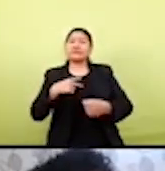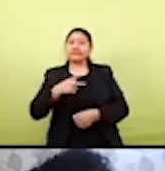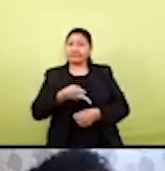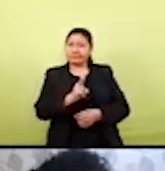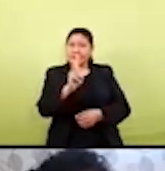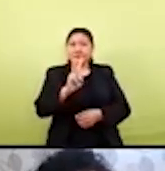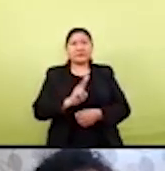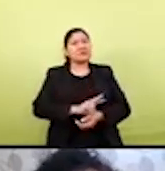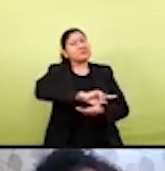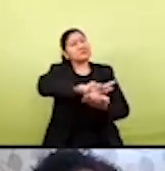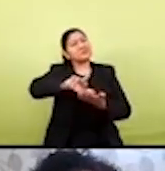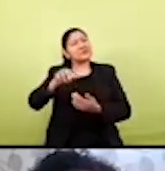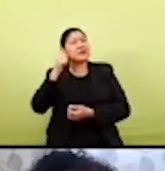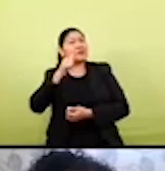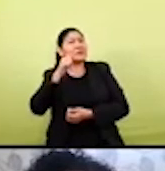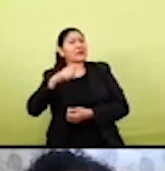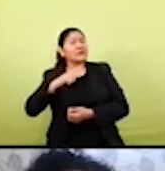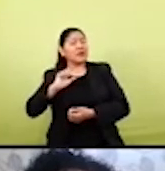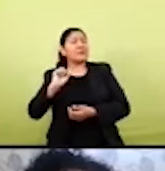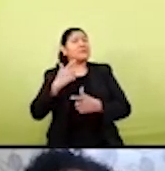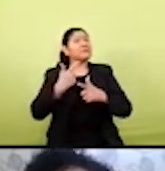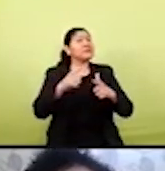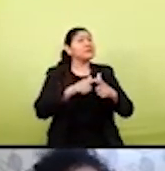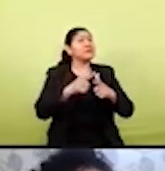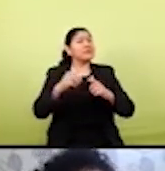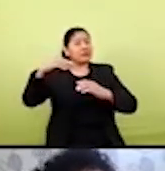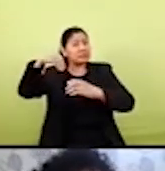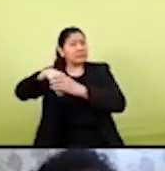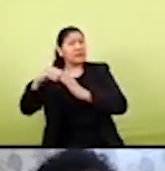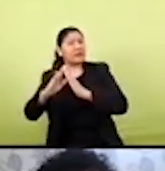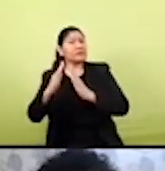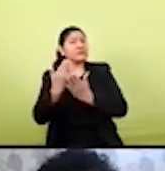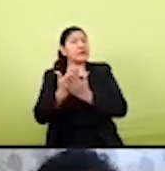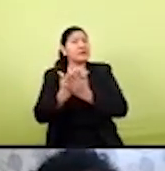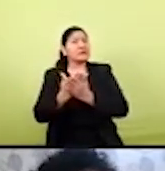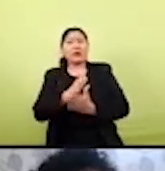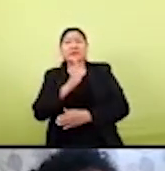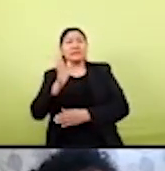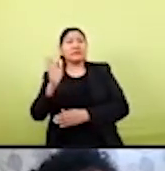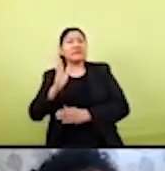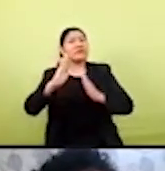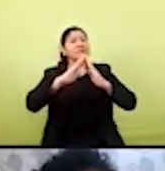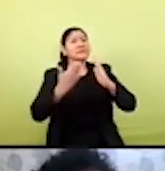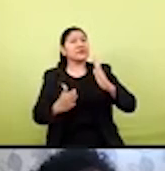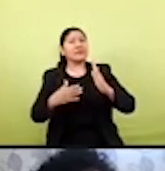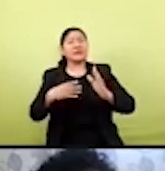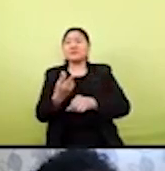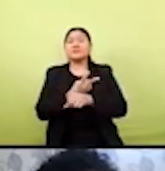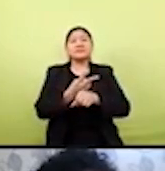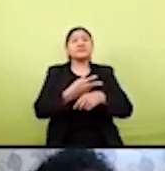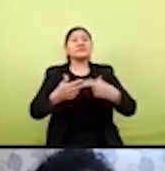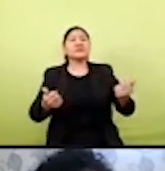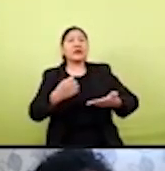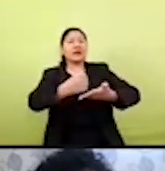mulheres vivencia essa situação e não procura ajuda, né? Aí que a gente pode dizer que